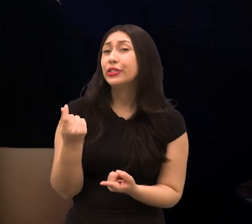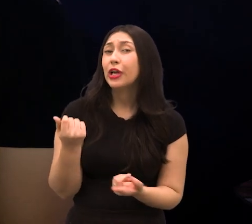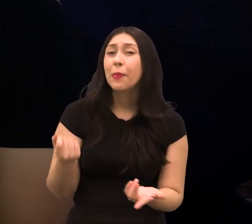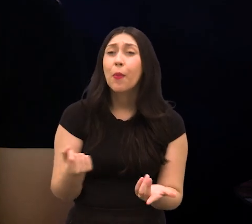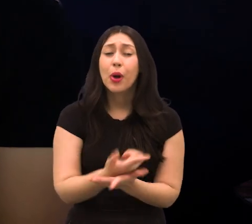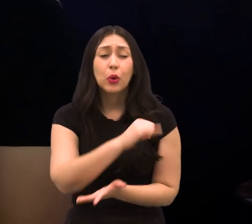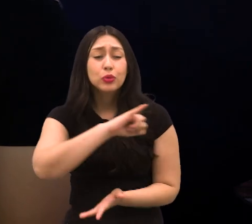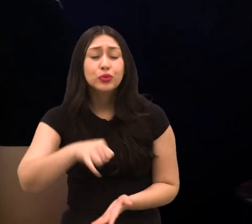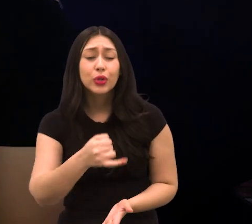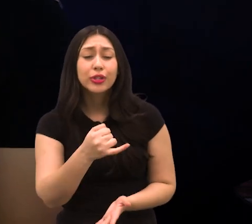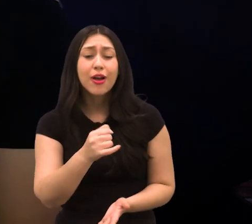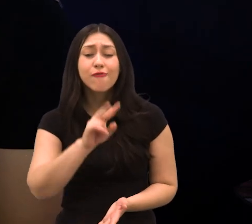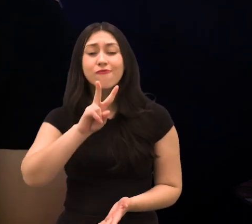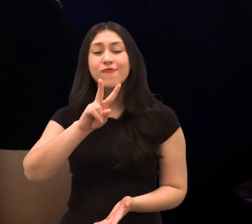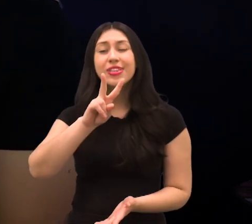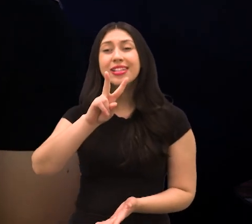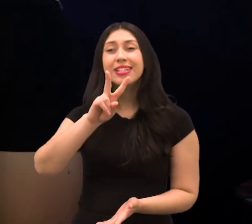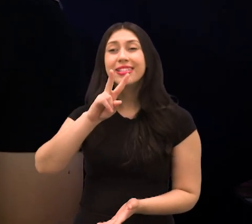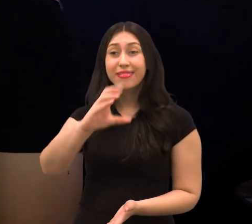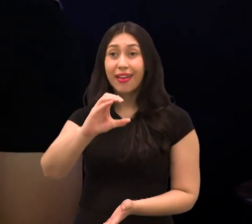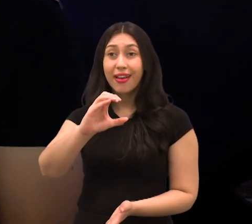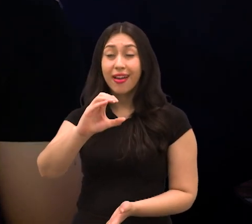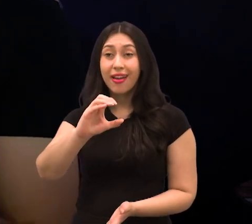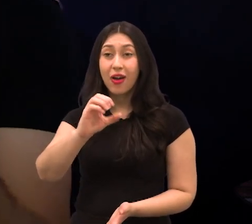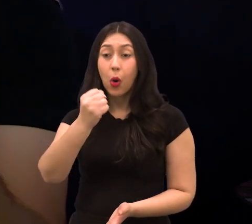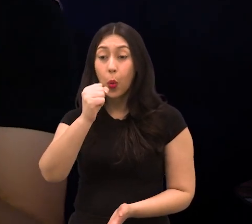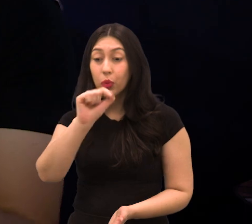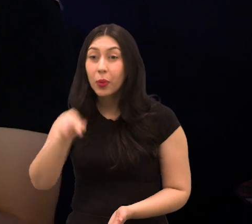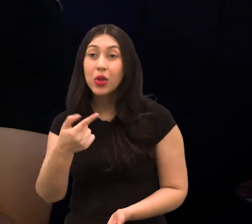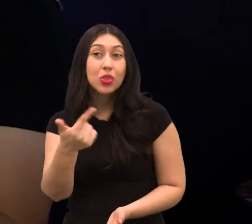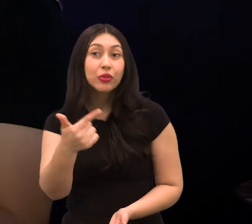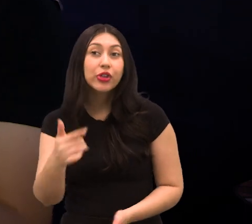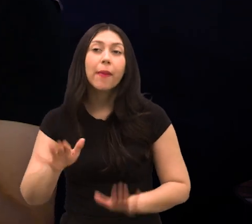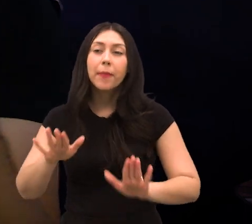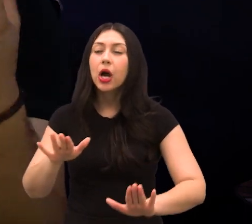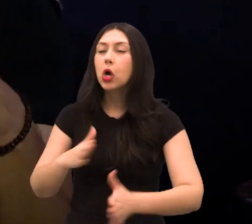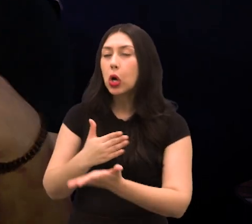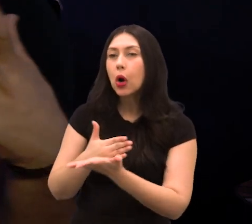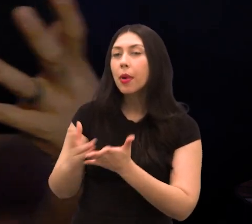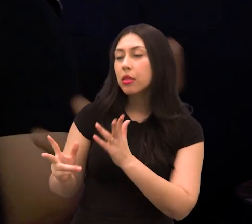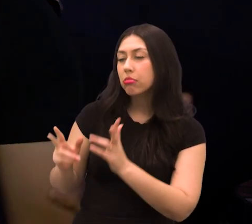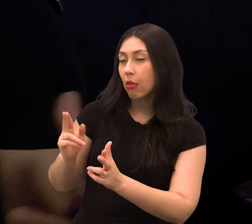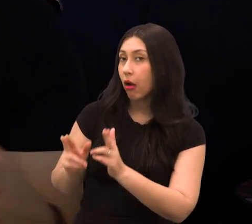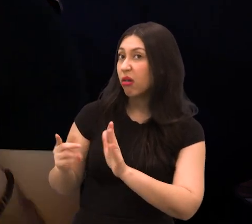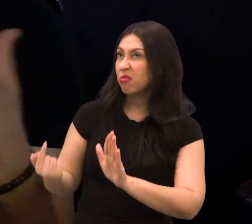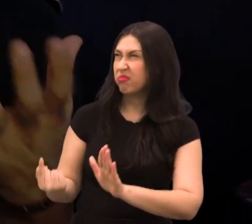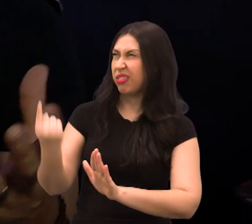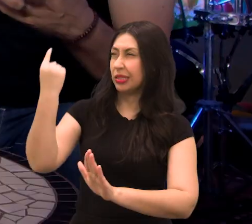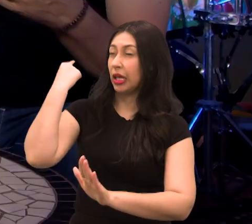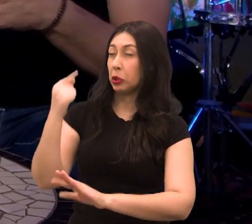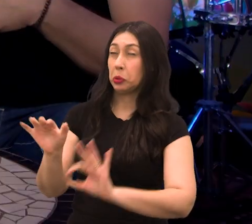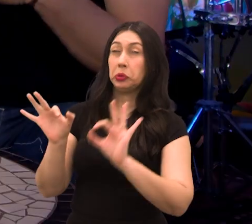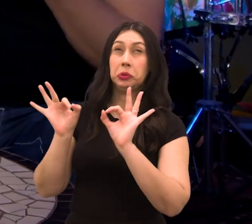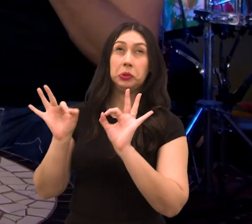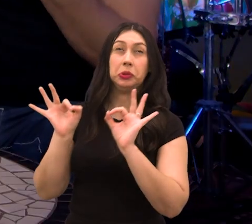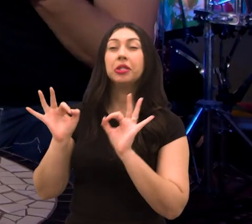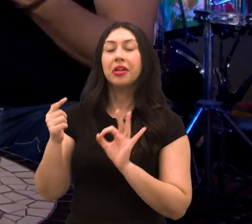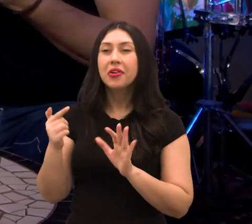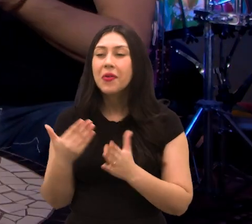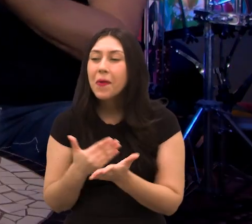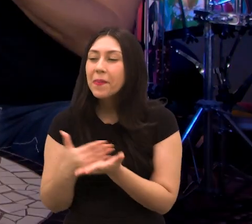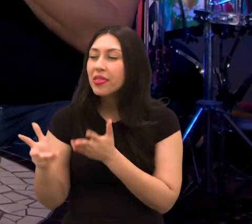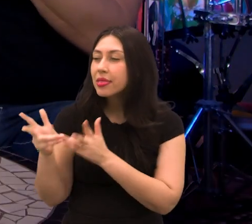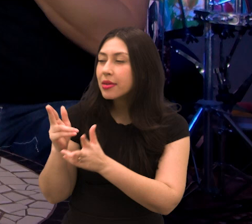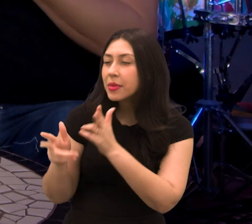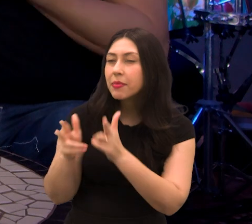um JVC 8000, que ele tinha alguns efeitos. E aí eu comecei a editar com, né, era chique o negócio, bacana. Então eu comecei a mexer